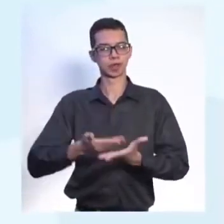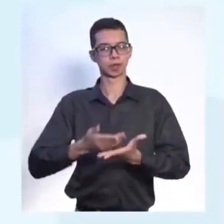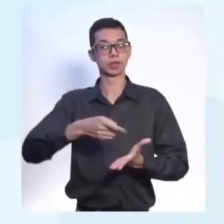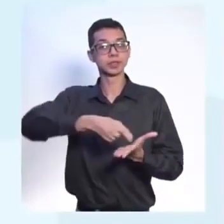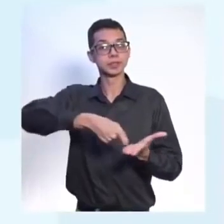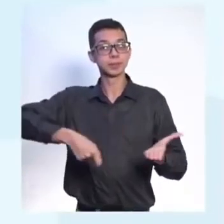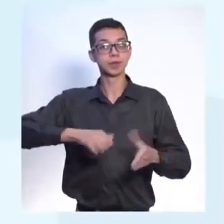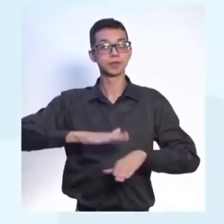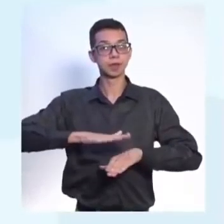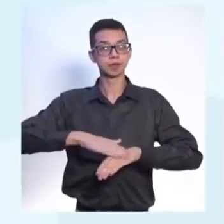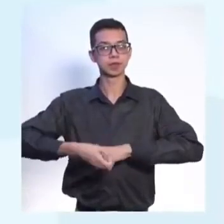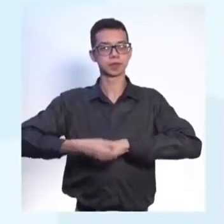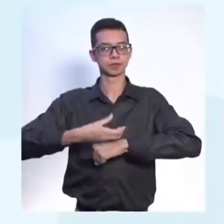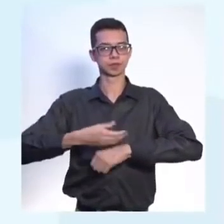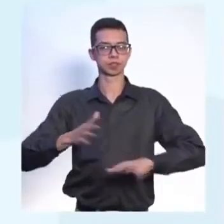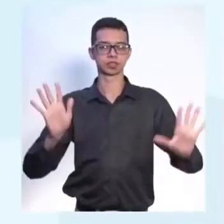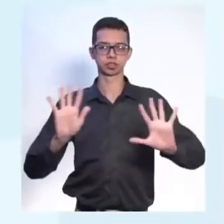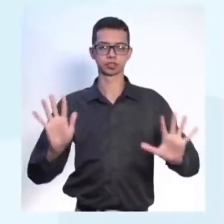trabalhos. Tchau!